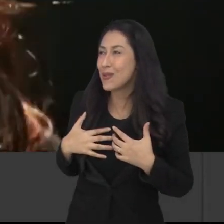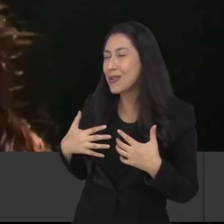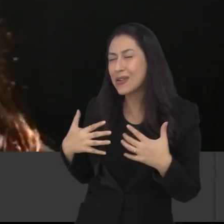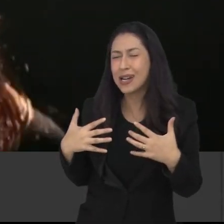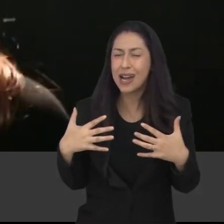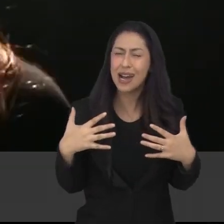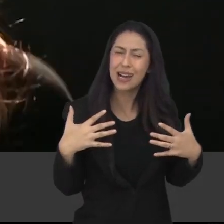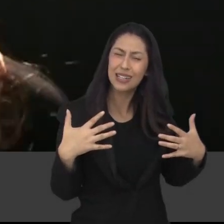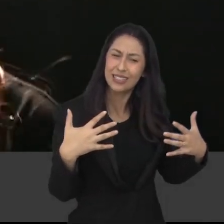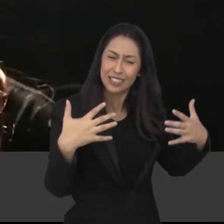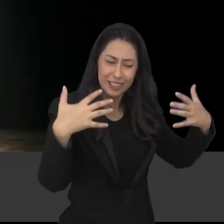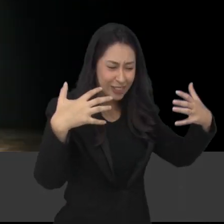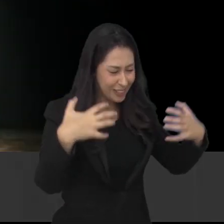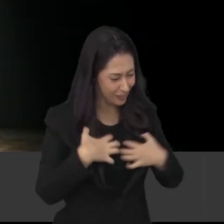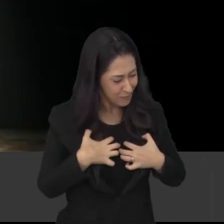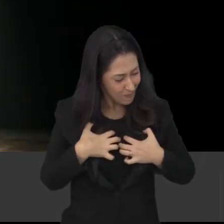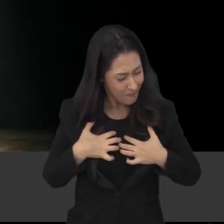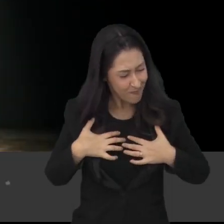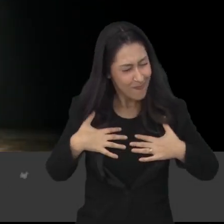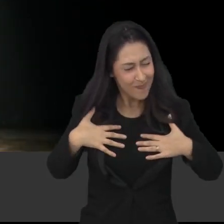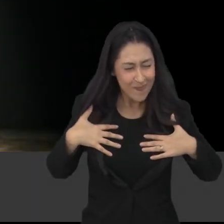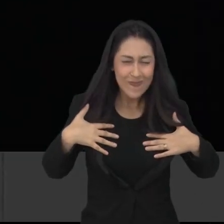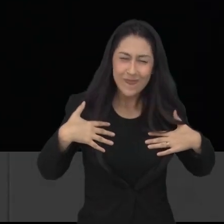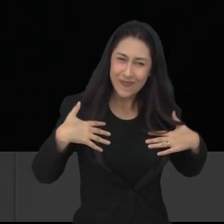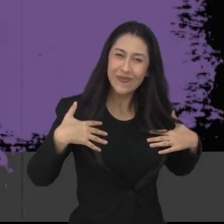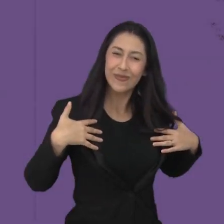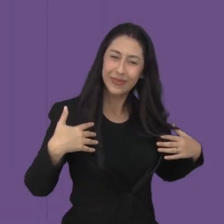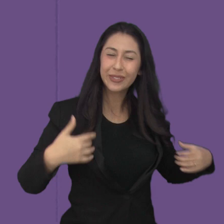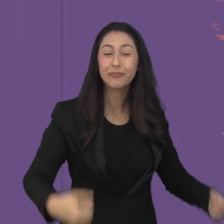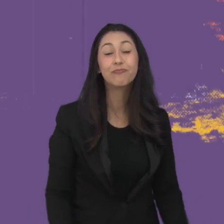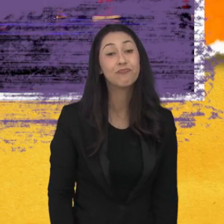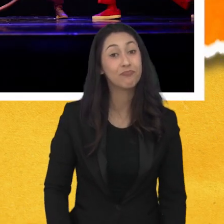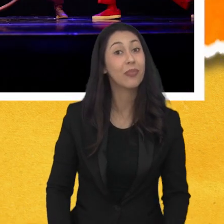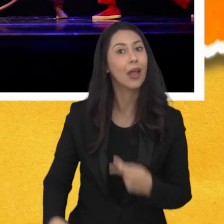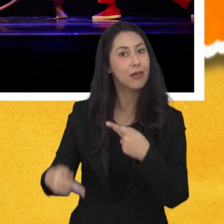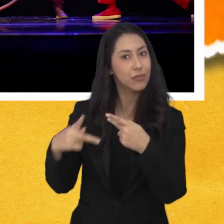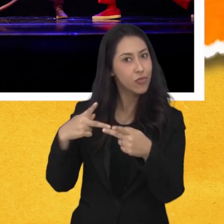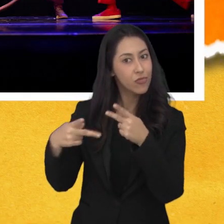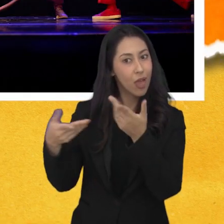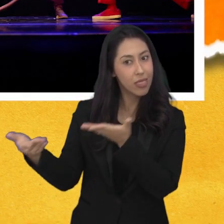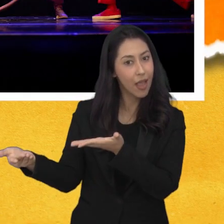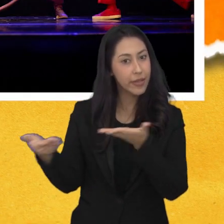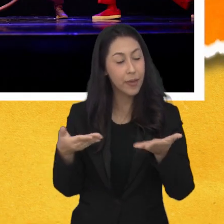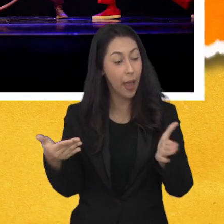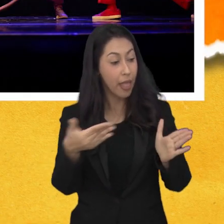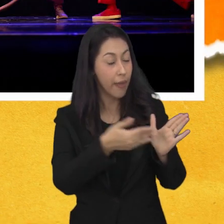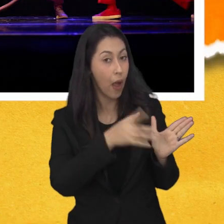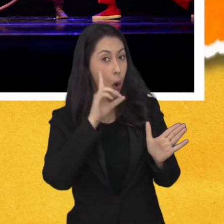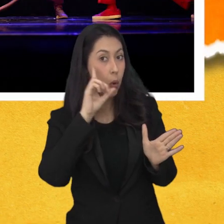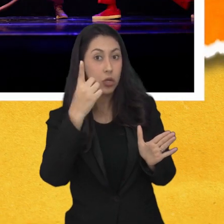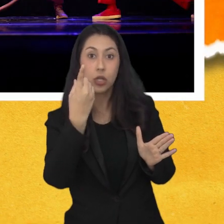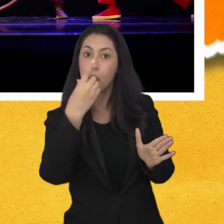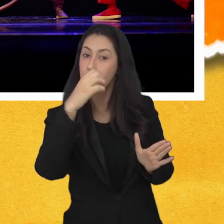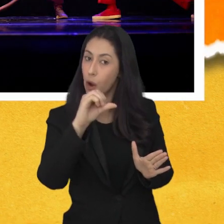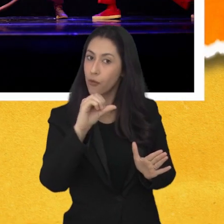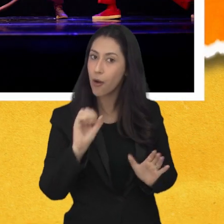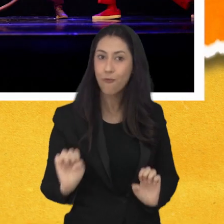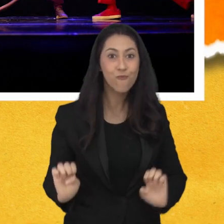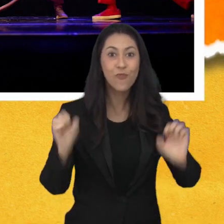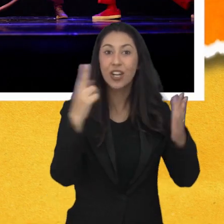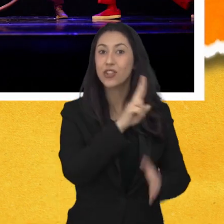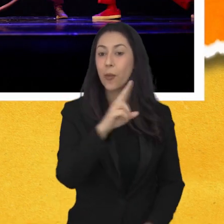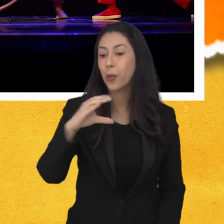respiro, eu sinto prazer. São José dos Campos recebe até o dia 19 o Festival